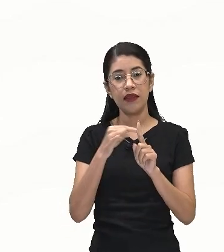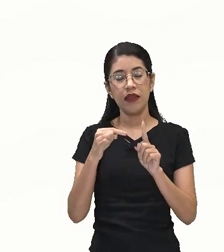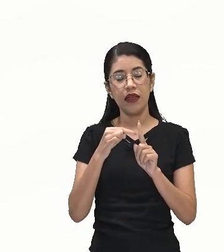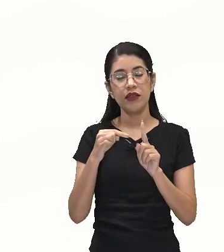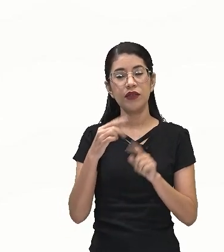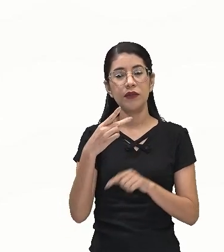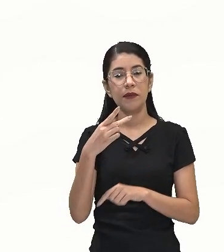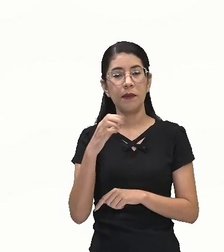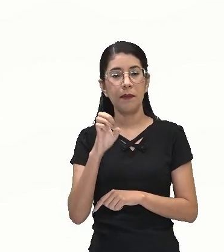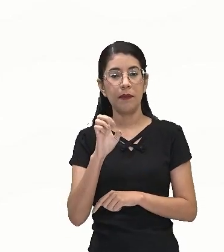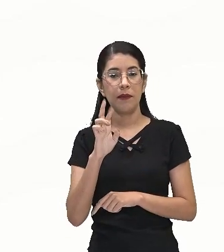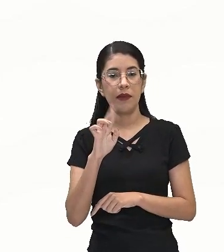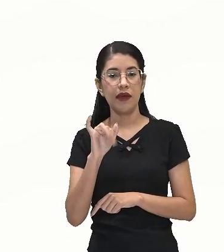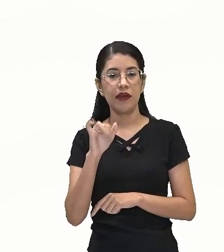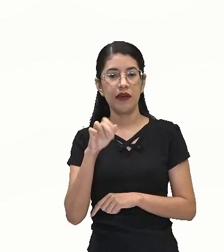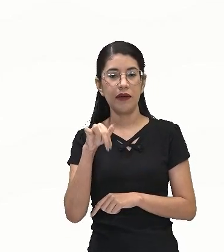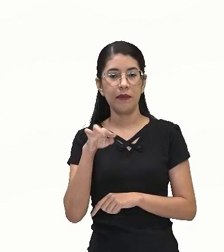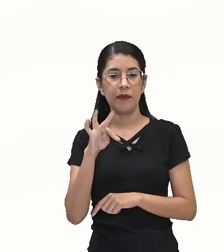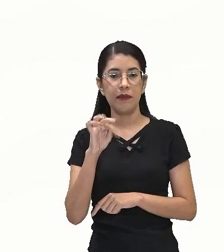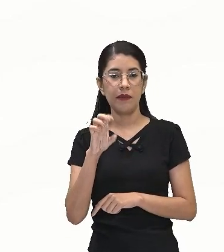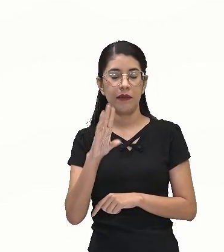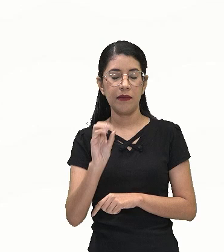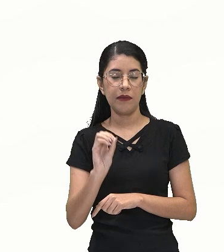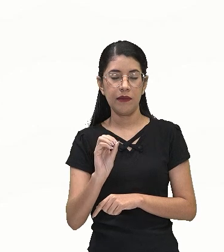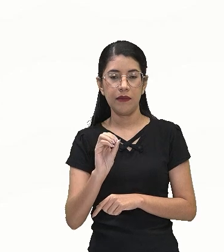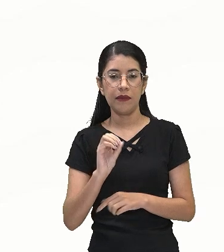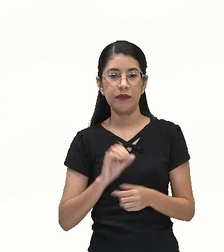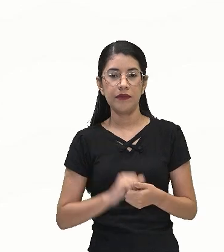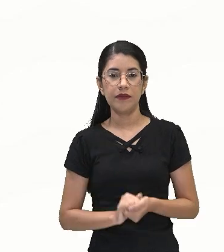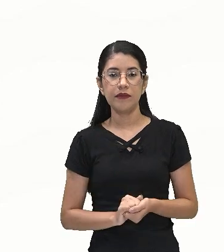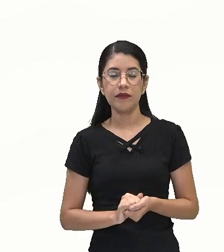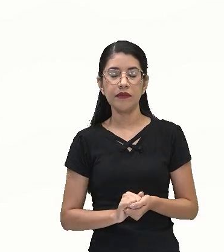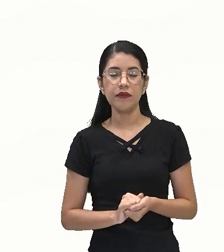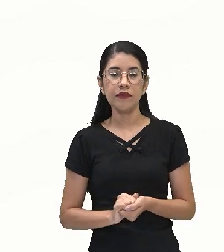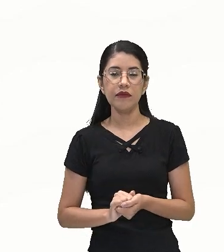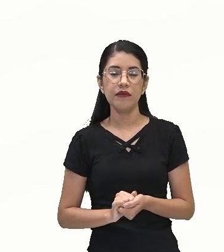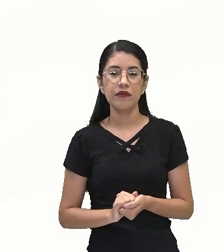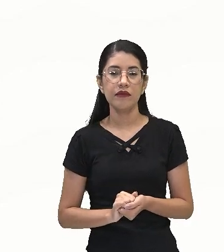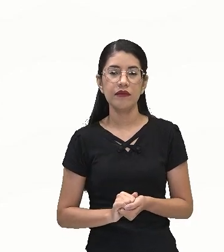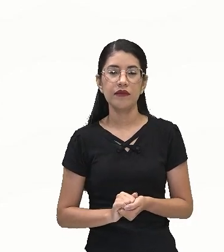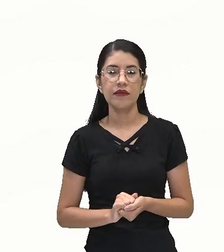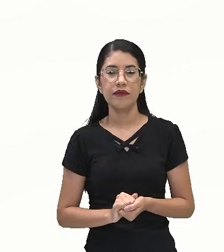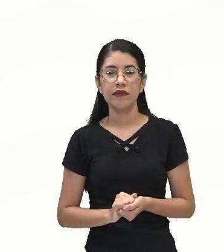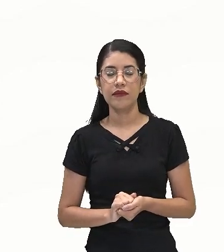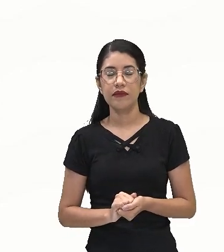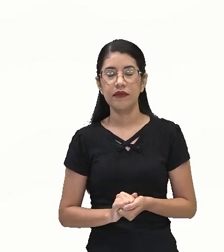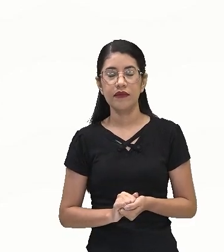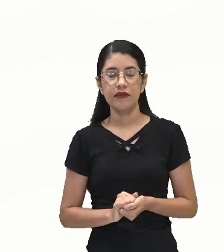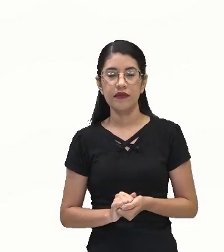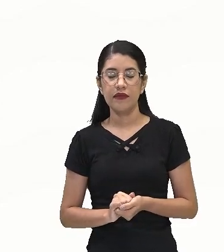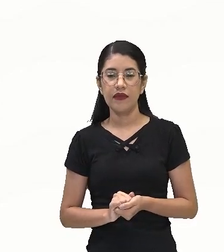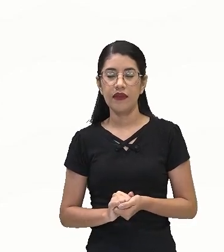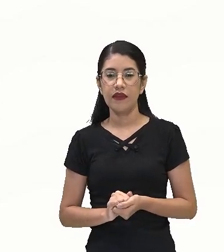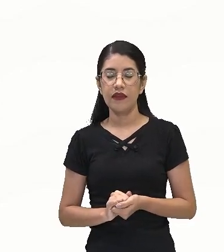tá? Então, o P vai ser o semiperímetro.